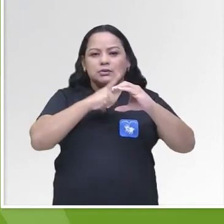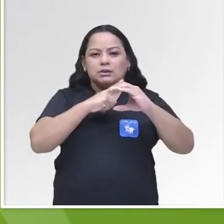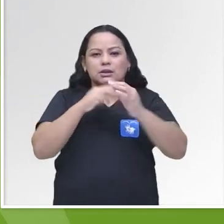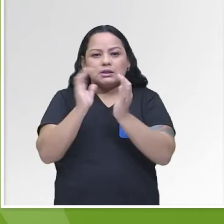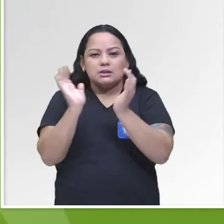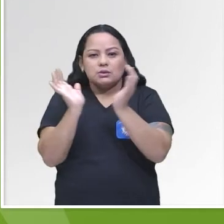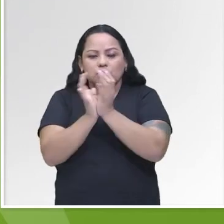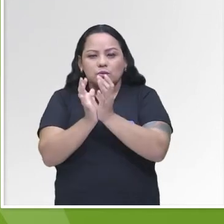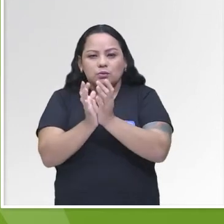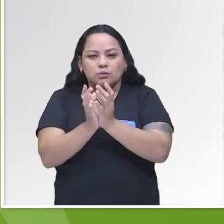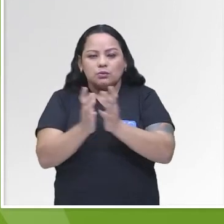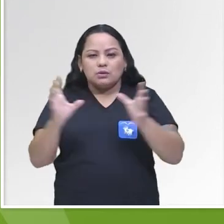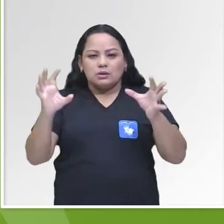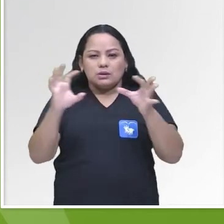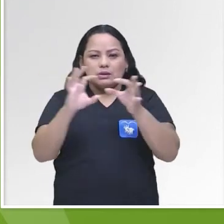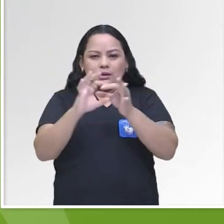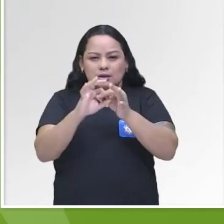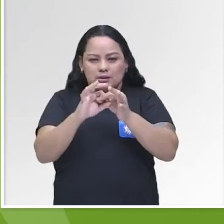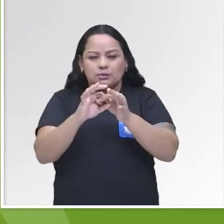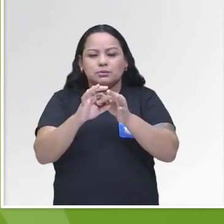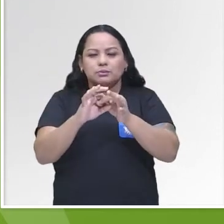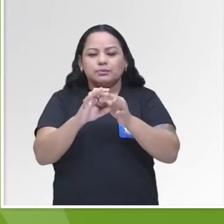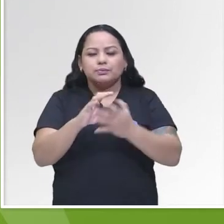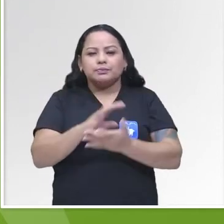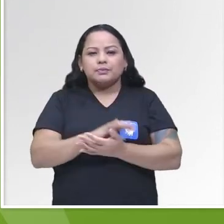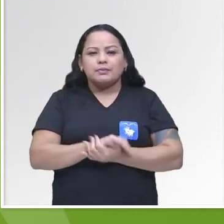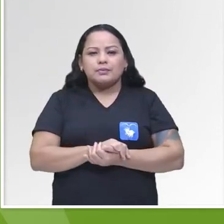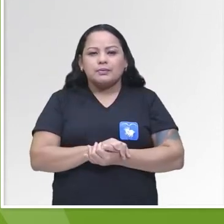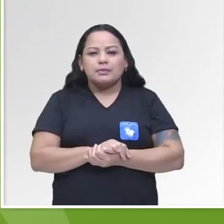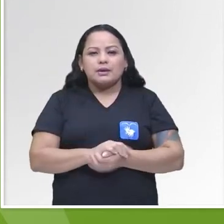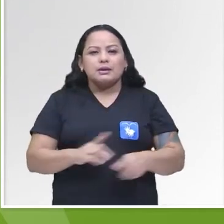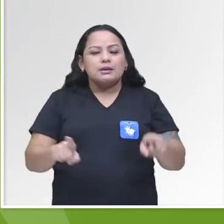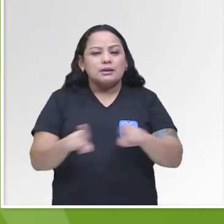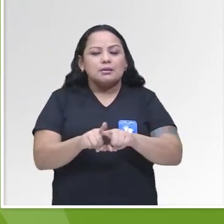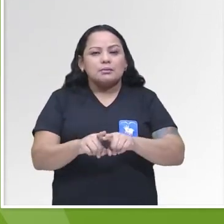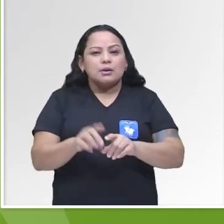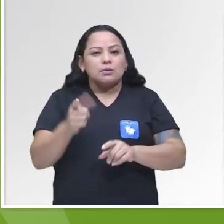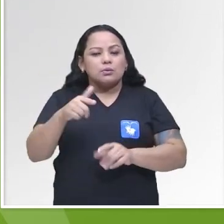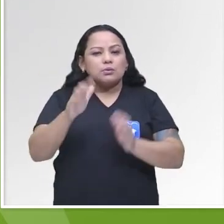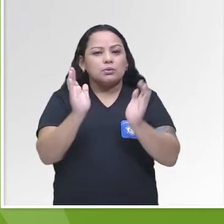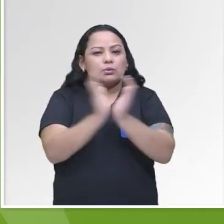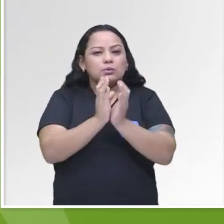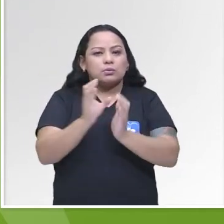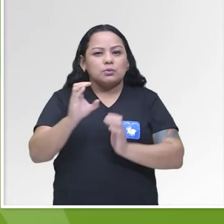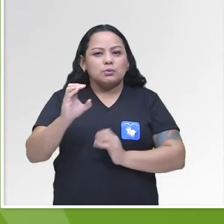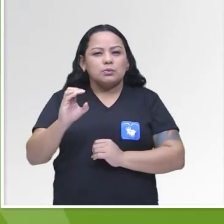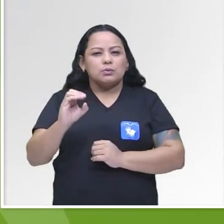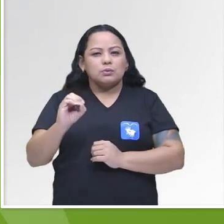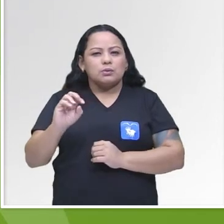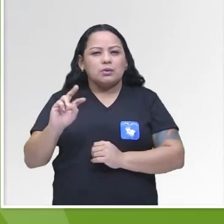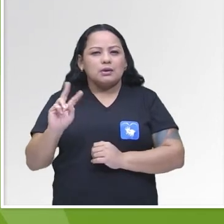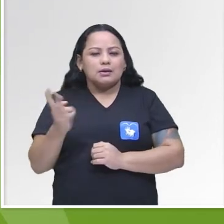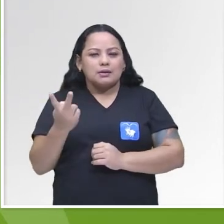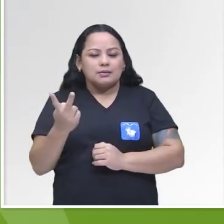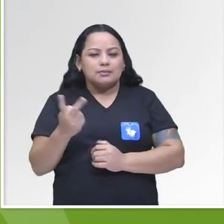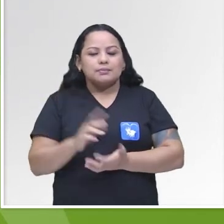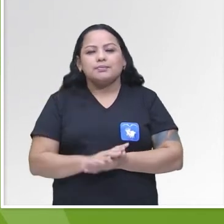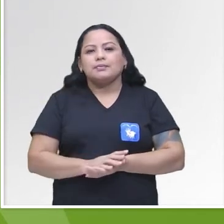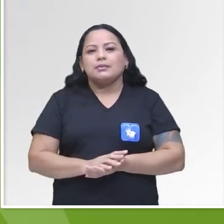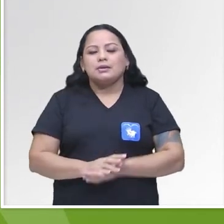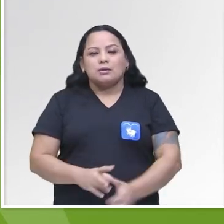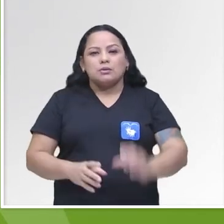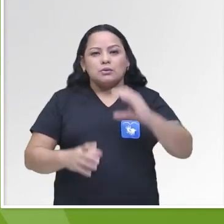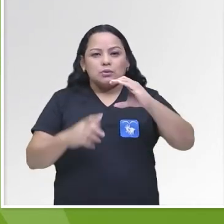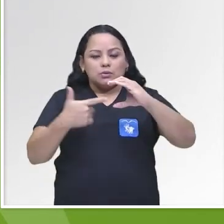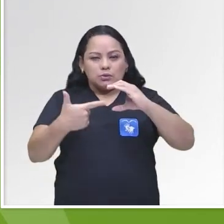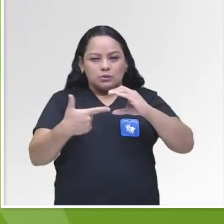grupo ligado a ele, né, ó. E eu vou ter esse grupo aqui, que é hidroxila. Então, no carbono